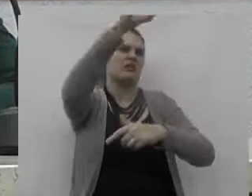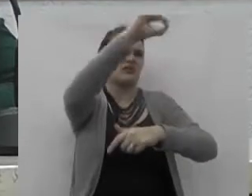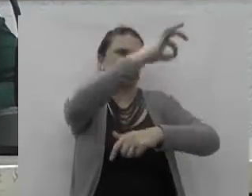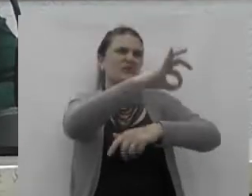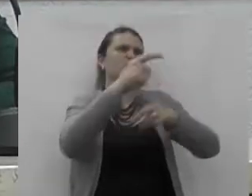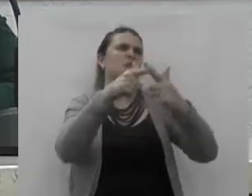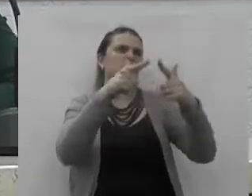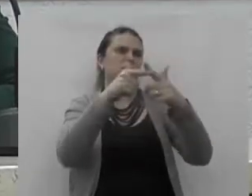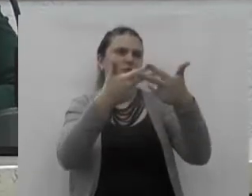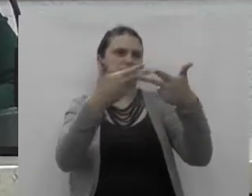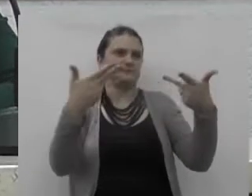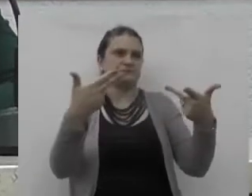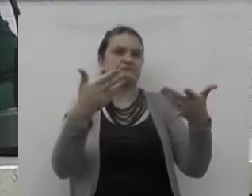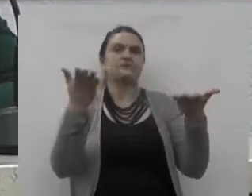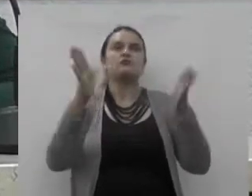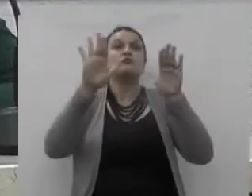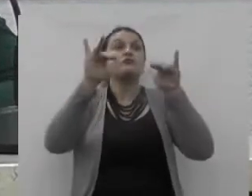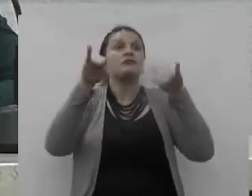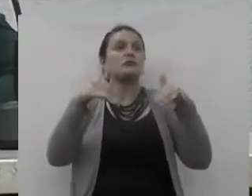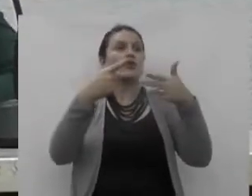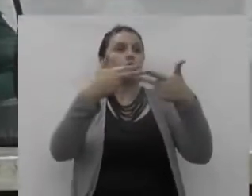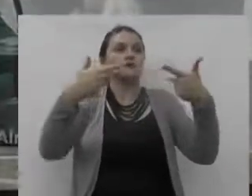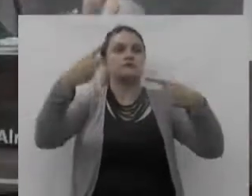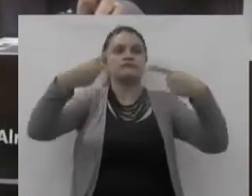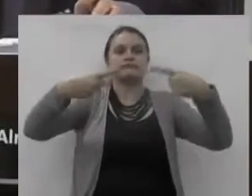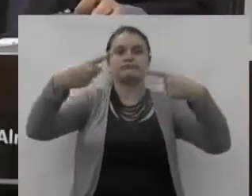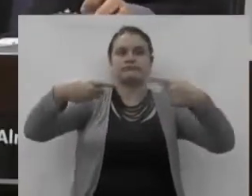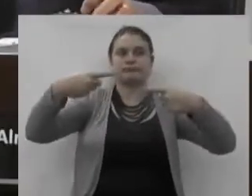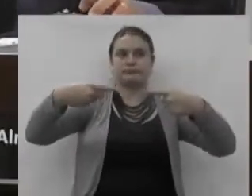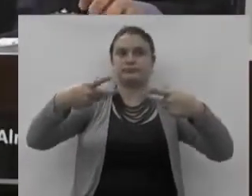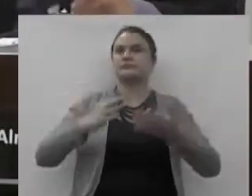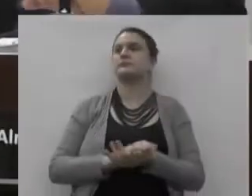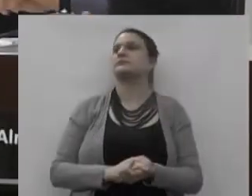pública. Fim do expediente, senhor presidente.